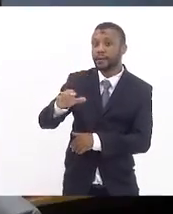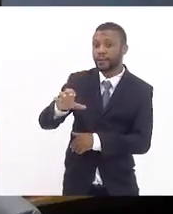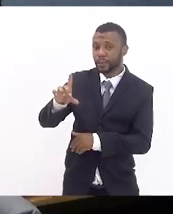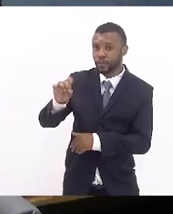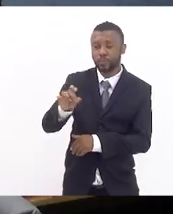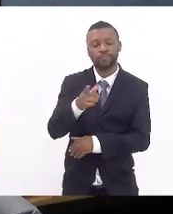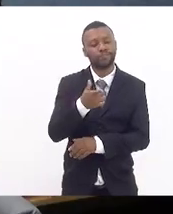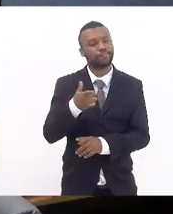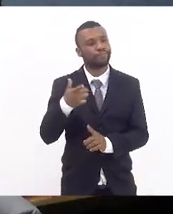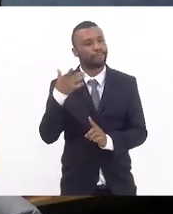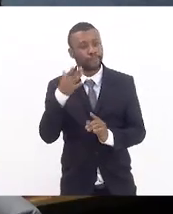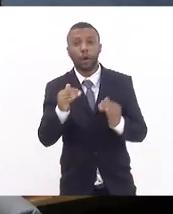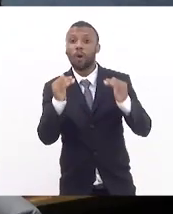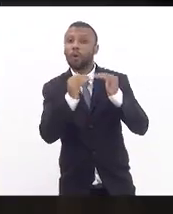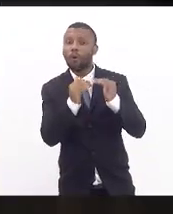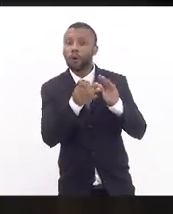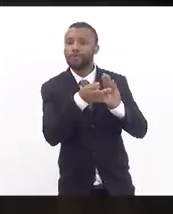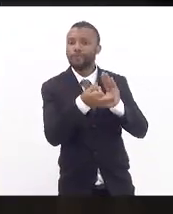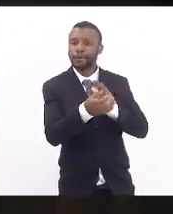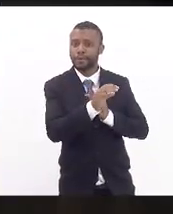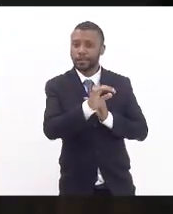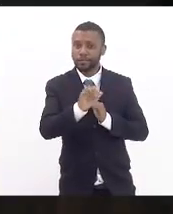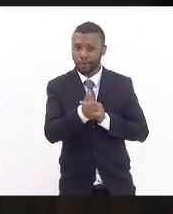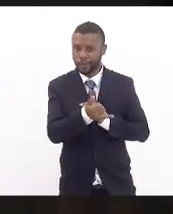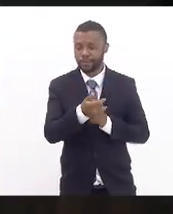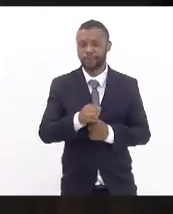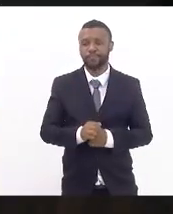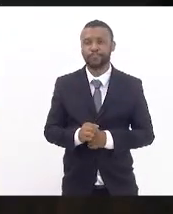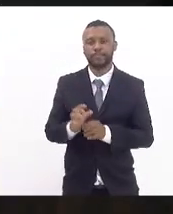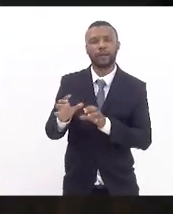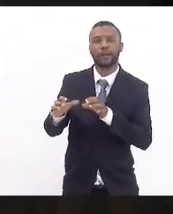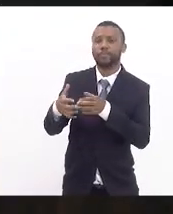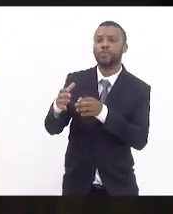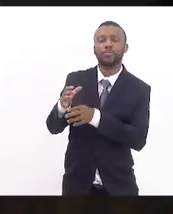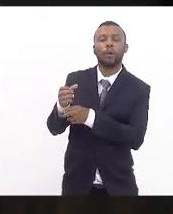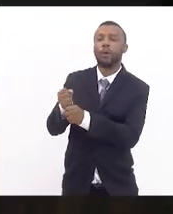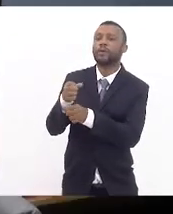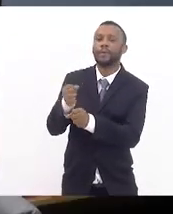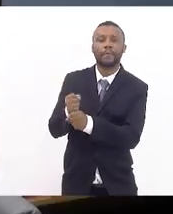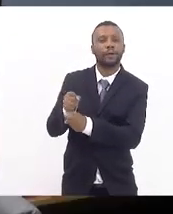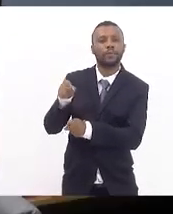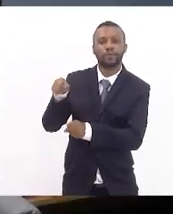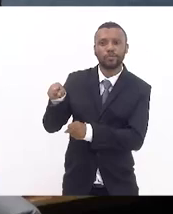Favorável com a CCJ, presidente. Pela Comissão de Orçamento, deputado Márcio Pacheco.